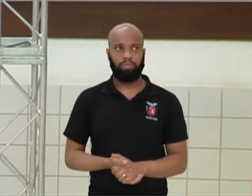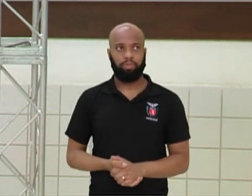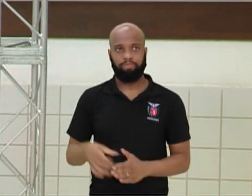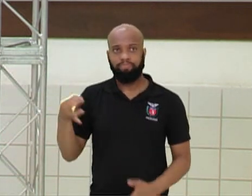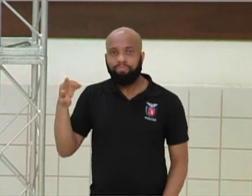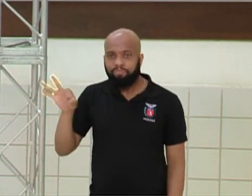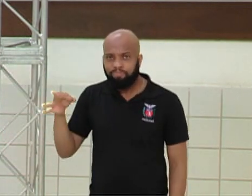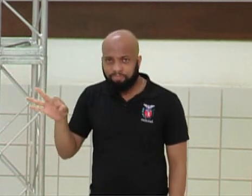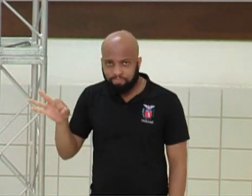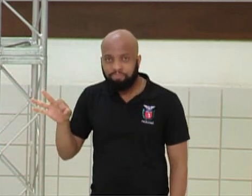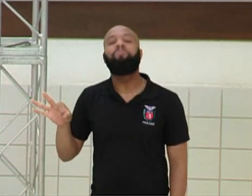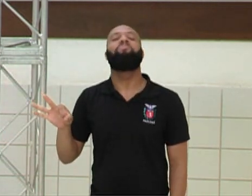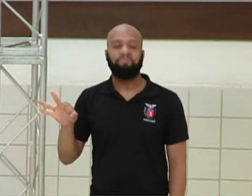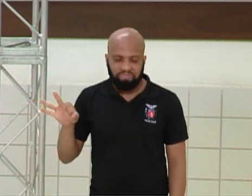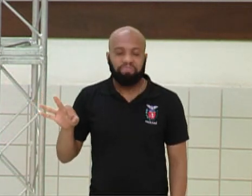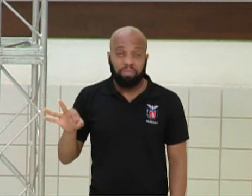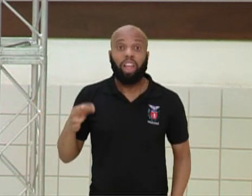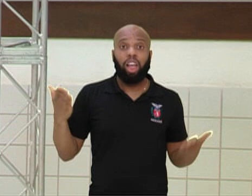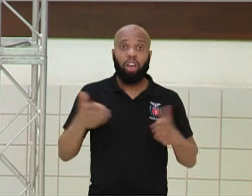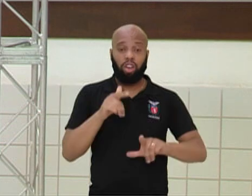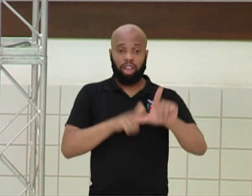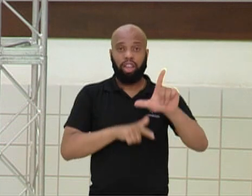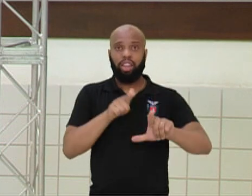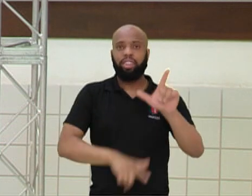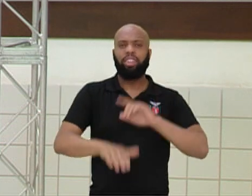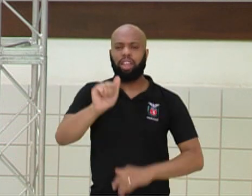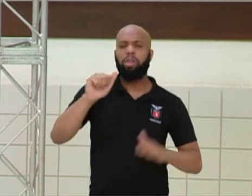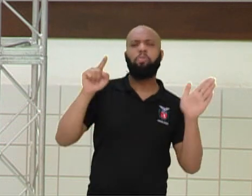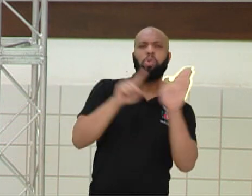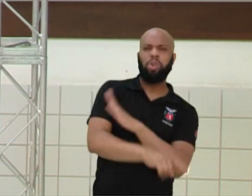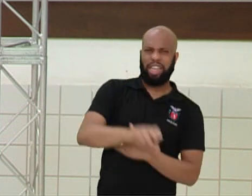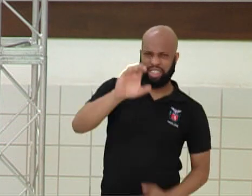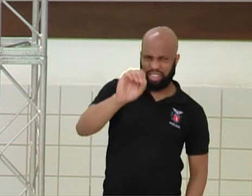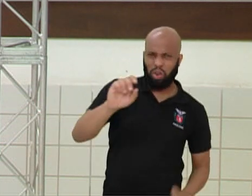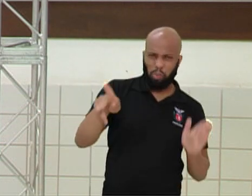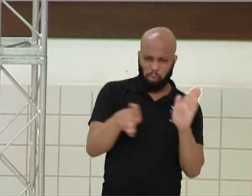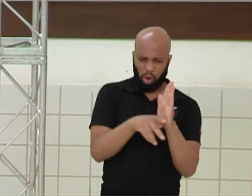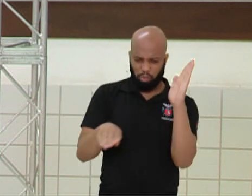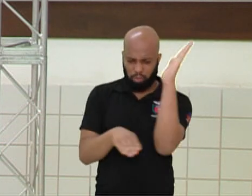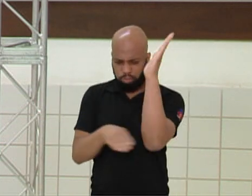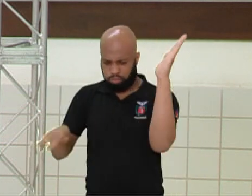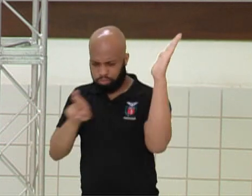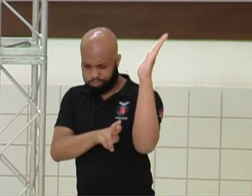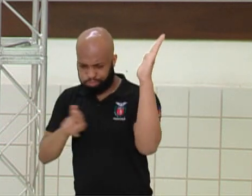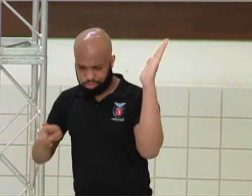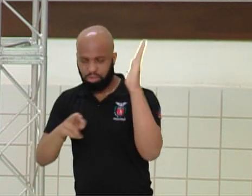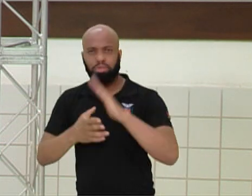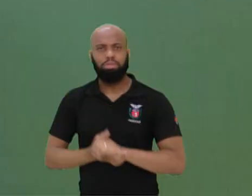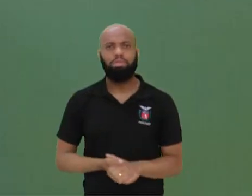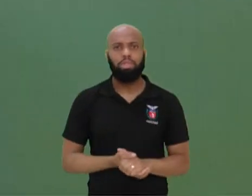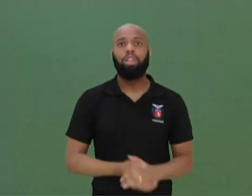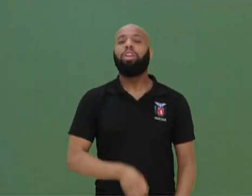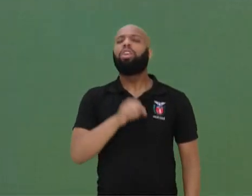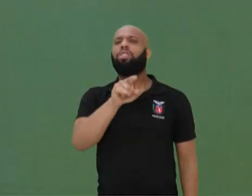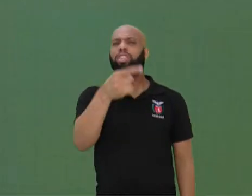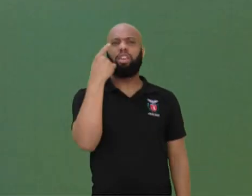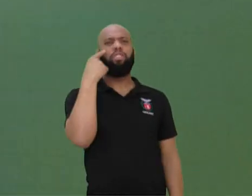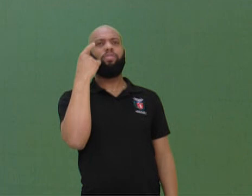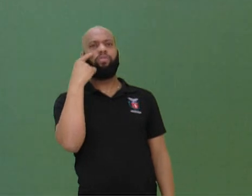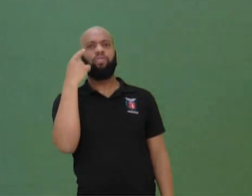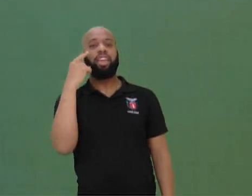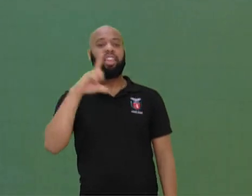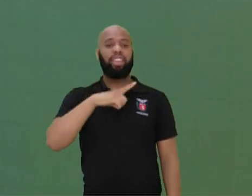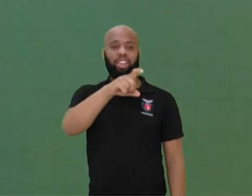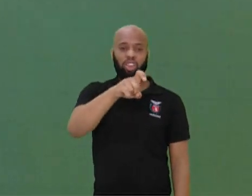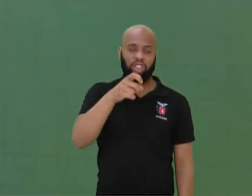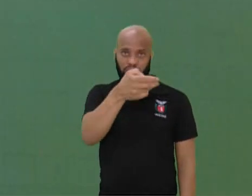Isso. Né? E o item A quer saber se o zero é um zero da função. Veja que interessante, né? Se você vê aqui o x igual